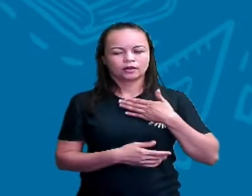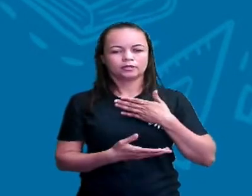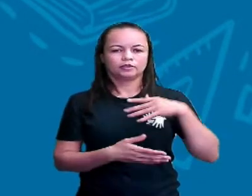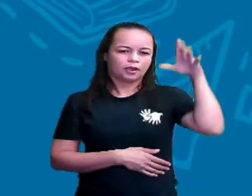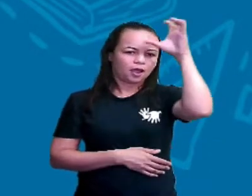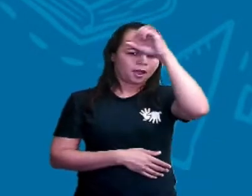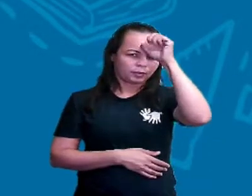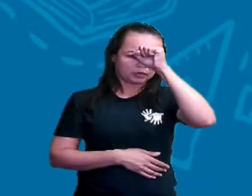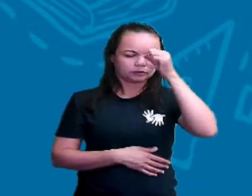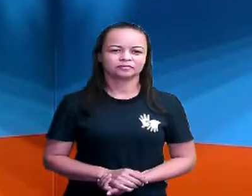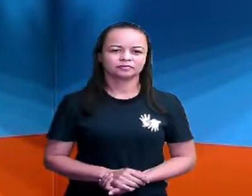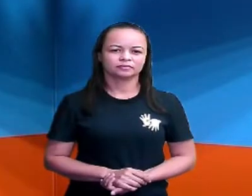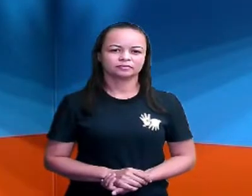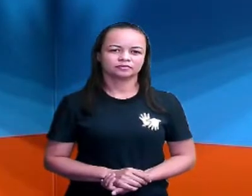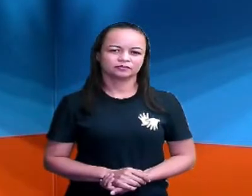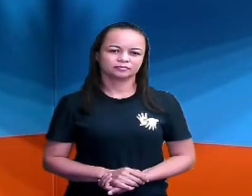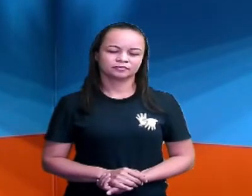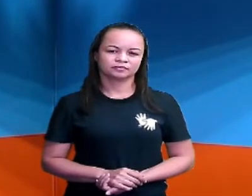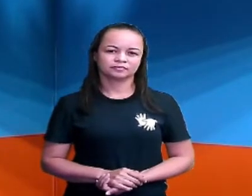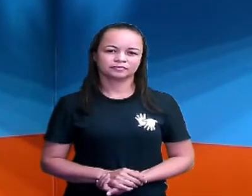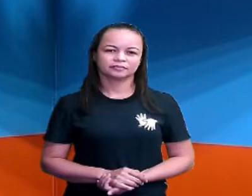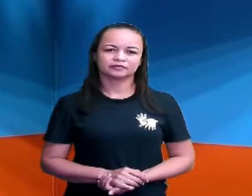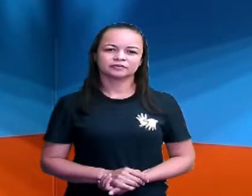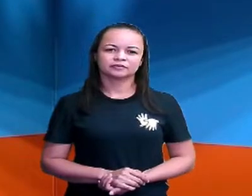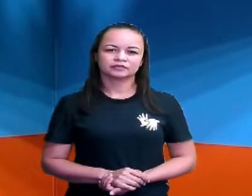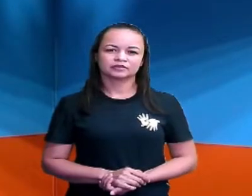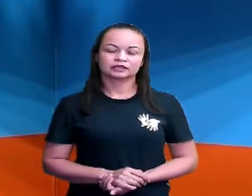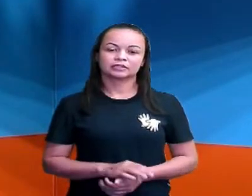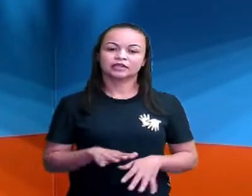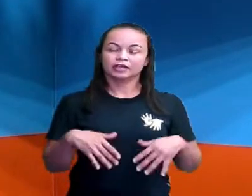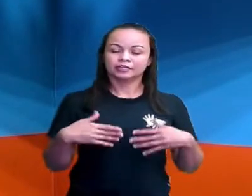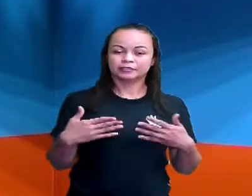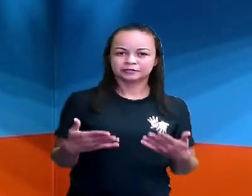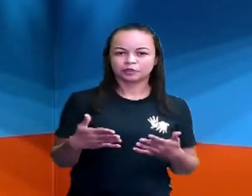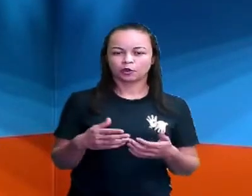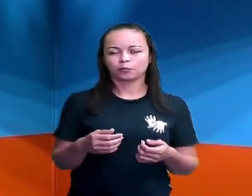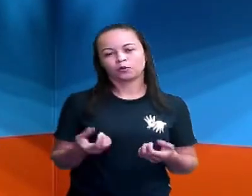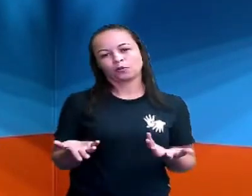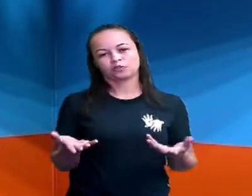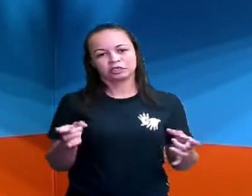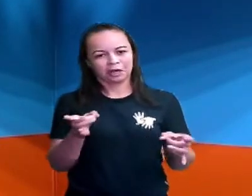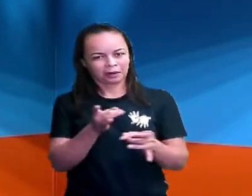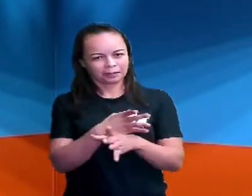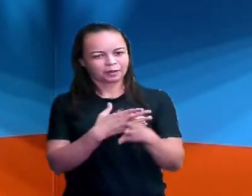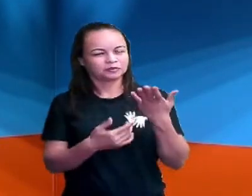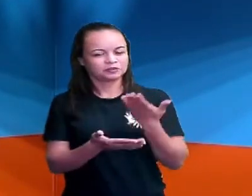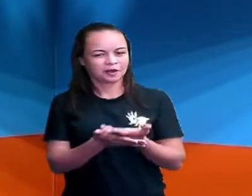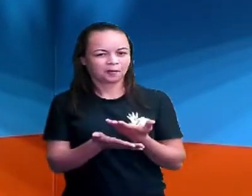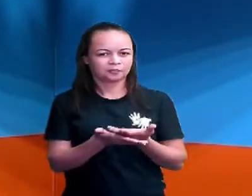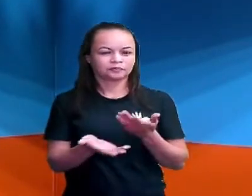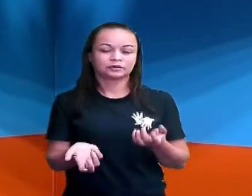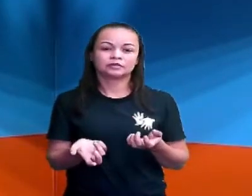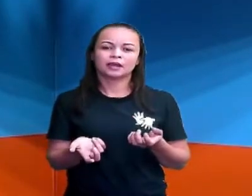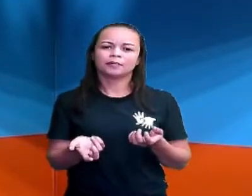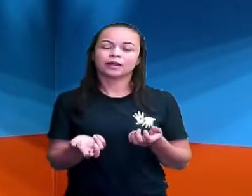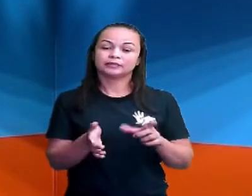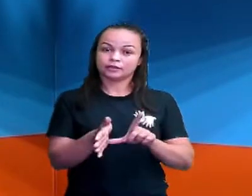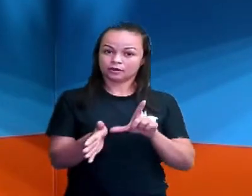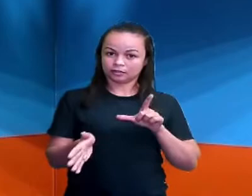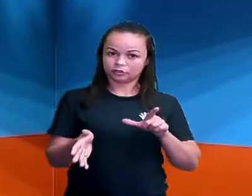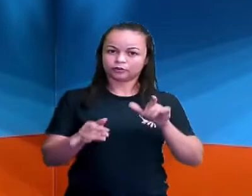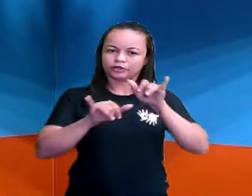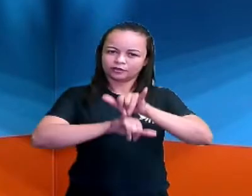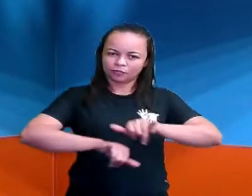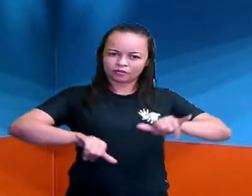mais sobre como isso aconteceu. Então, gente, por hoje a gente termina por aqui, mas antes eu queria dar um recadinho para